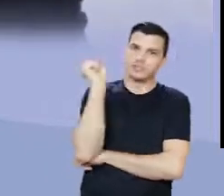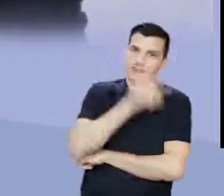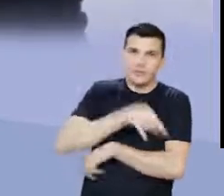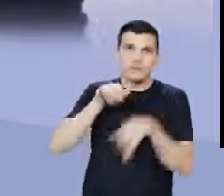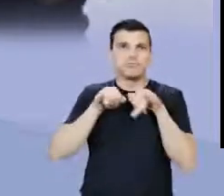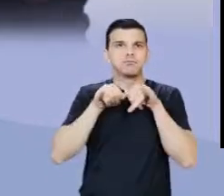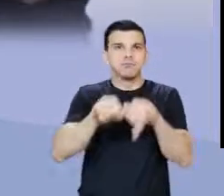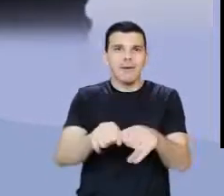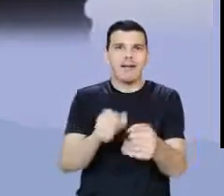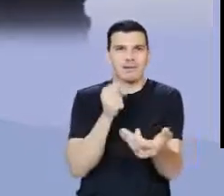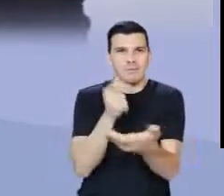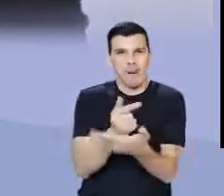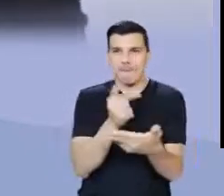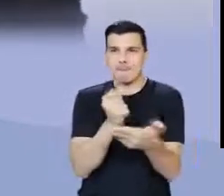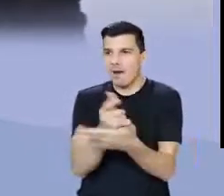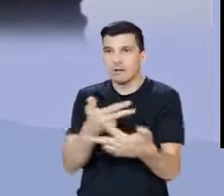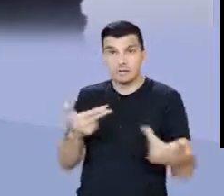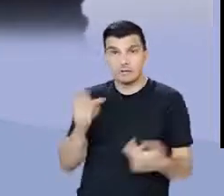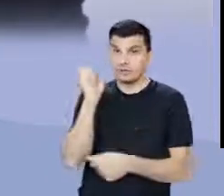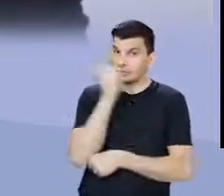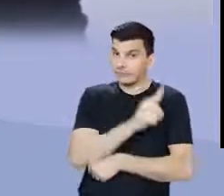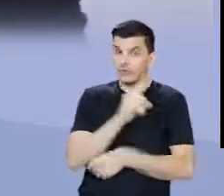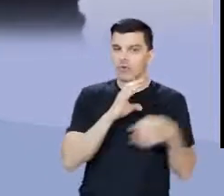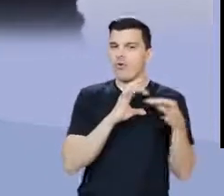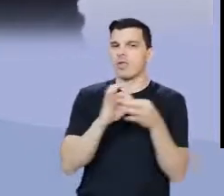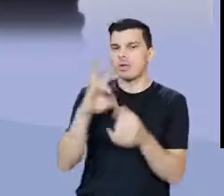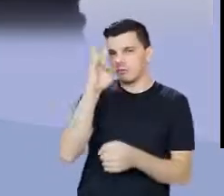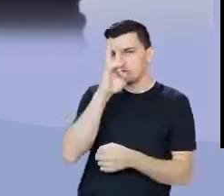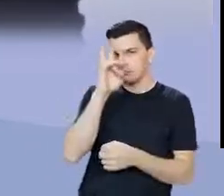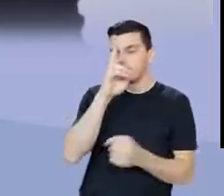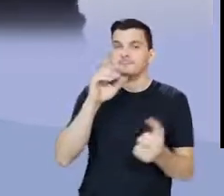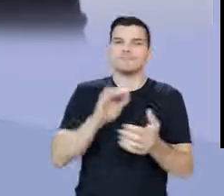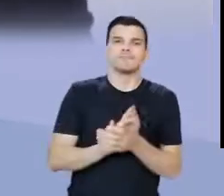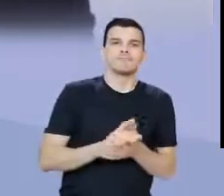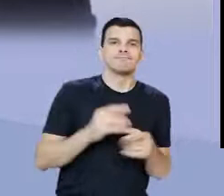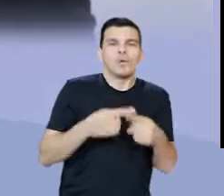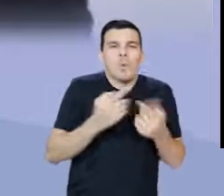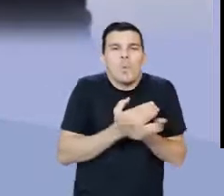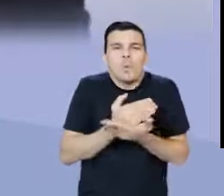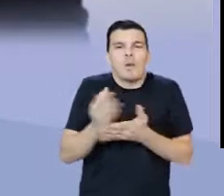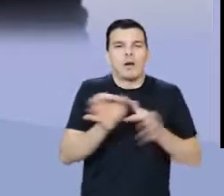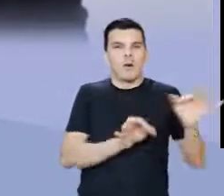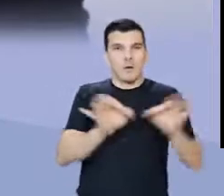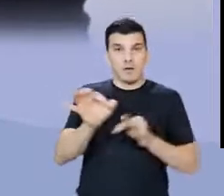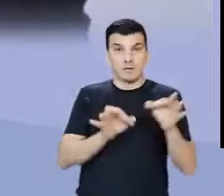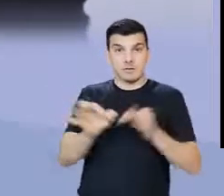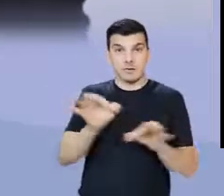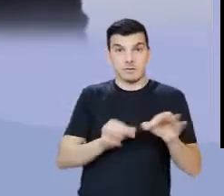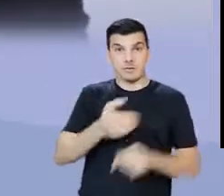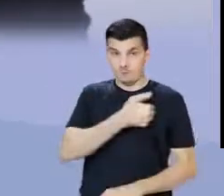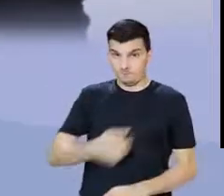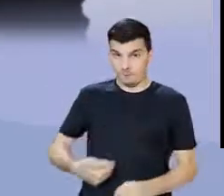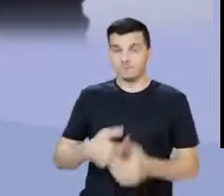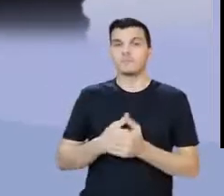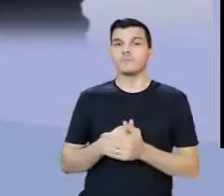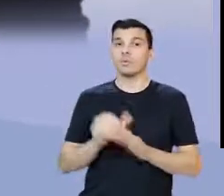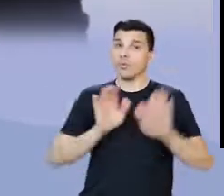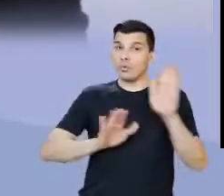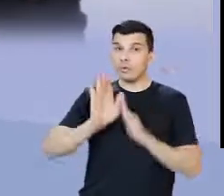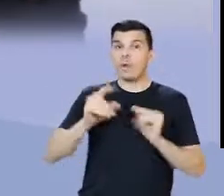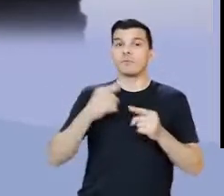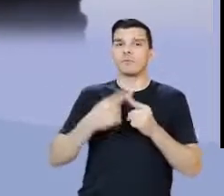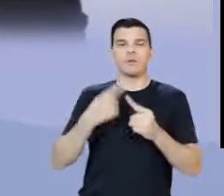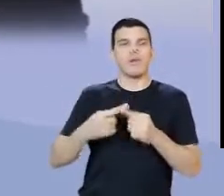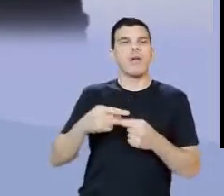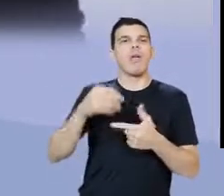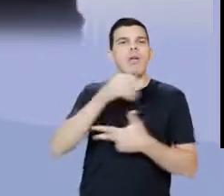ir ao supermercado. Isso tudo aconteceu nesse contexto histórico, porque a gente estava arrumando a casa, tá? E aí, meu aluno, cuidado que o